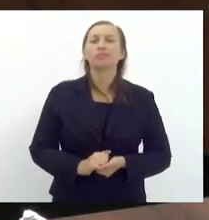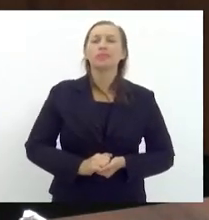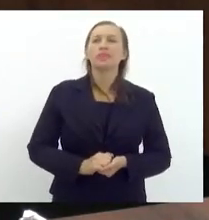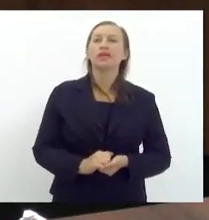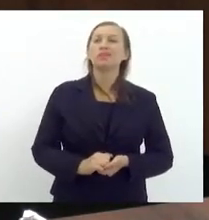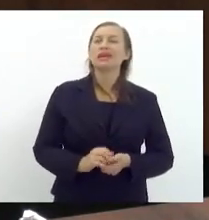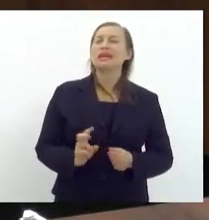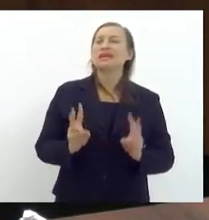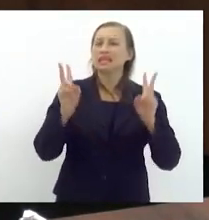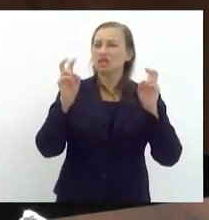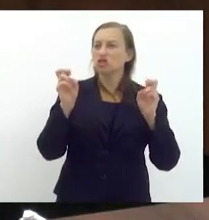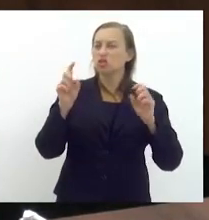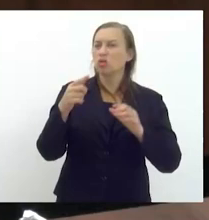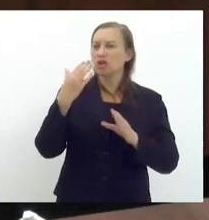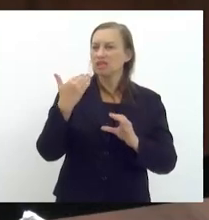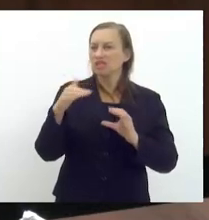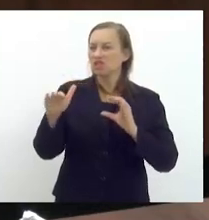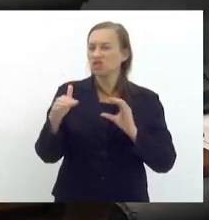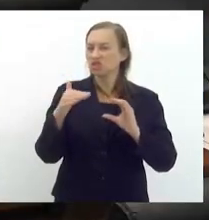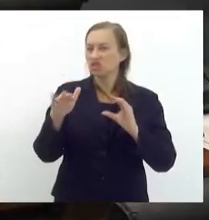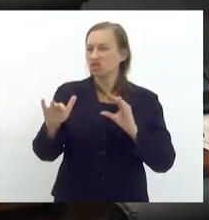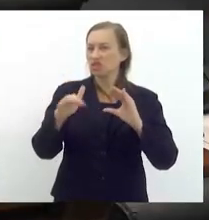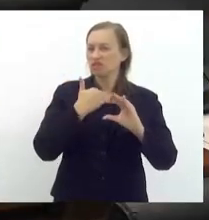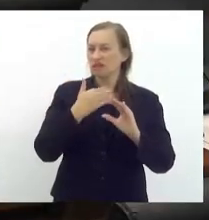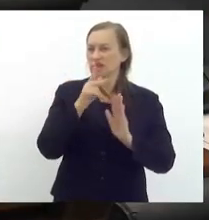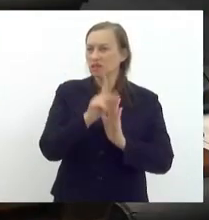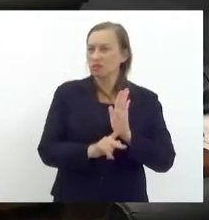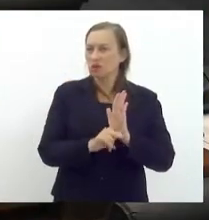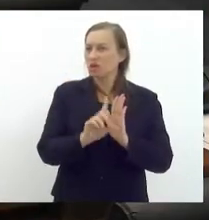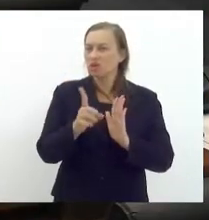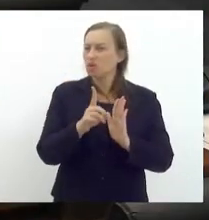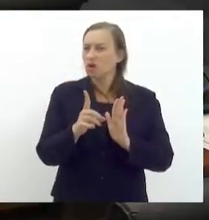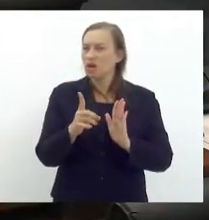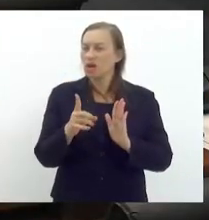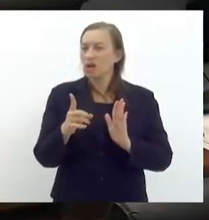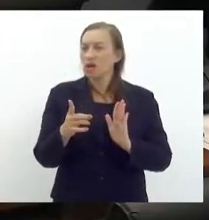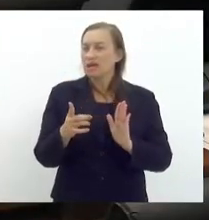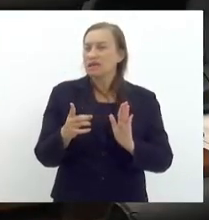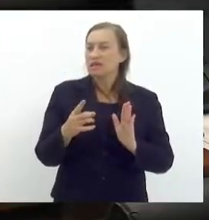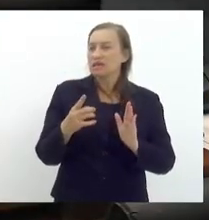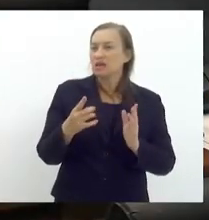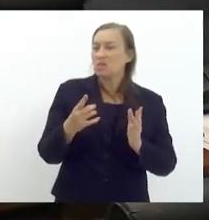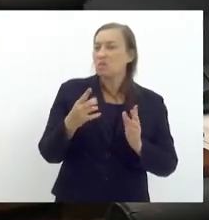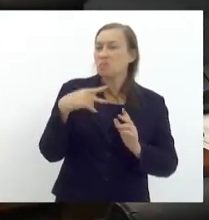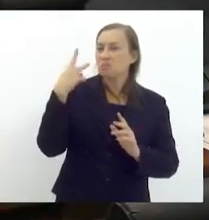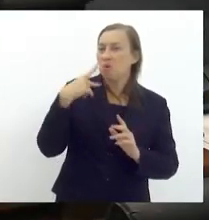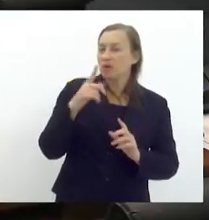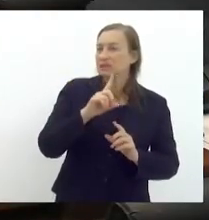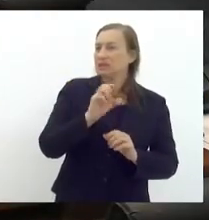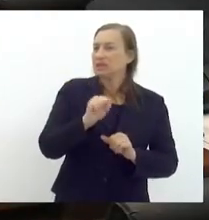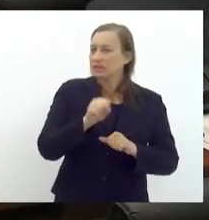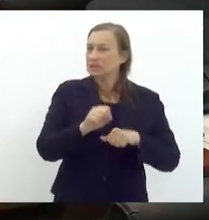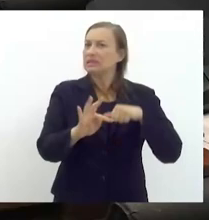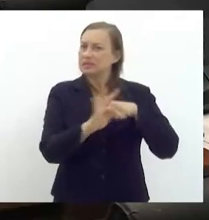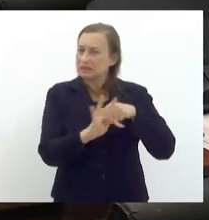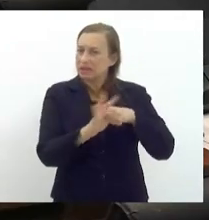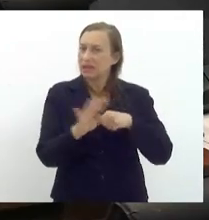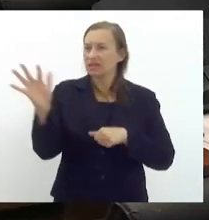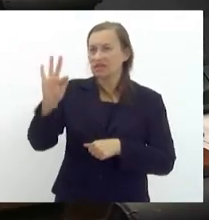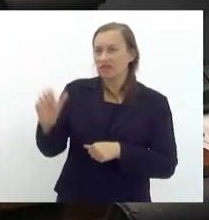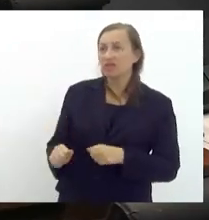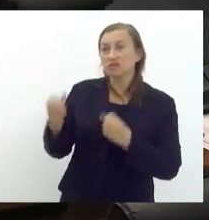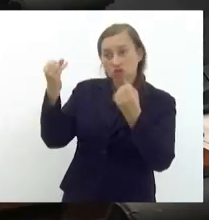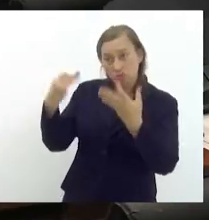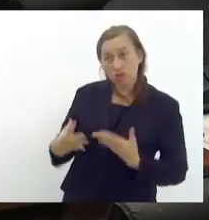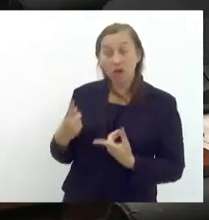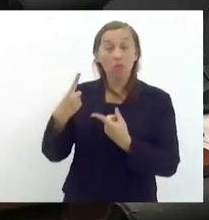essa decisão de mandar esse projeto ela não foi uma decisão de natureza política ela foi uma decisão de natureza técnica da fazenda eu vou lhe explicar